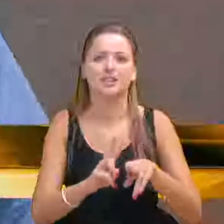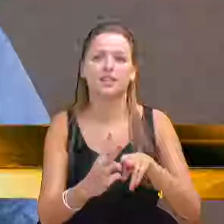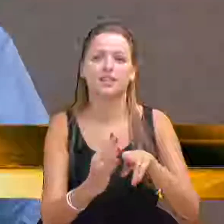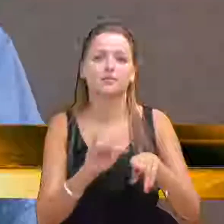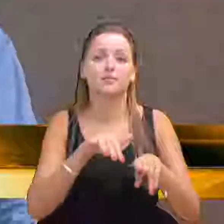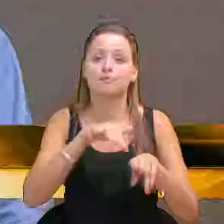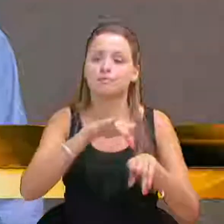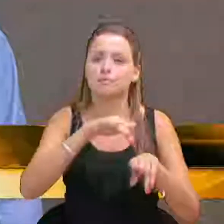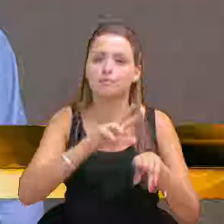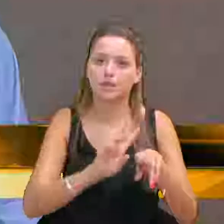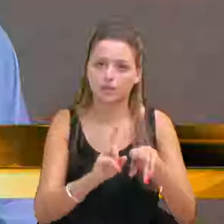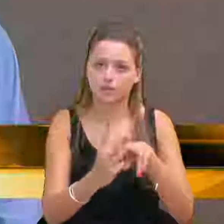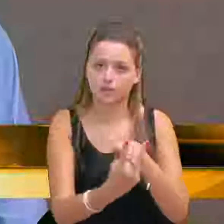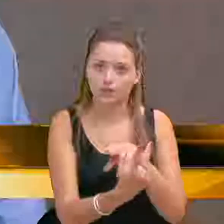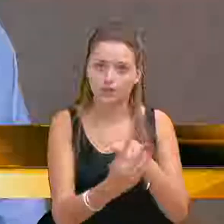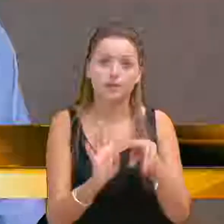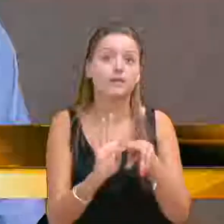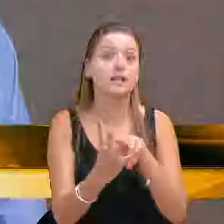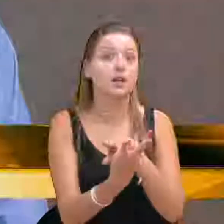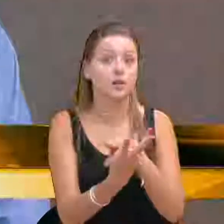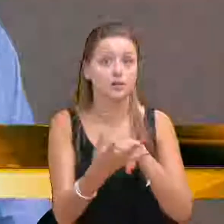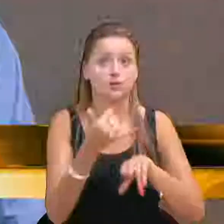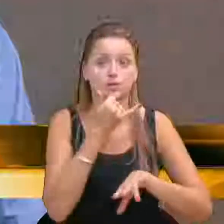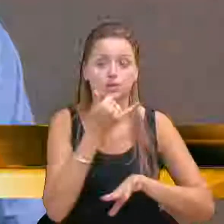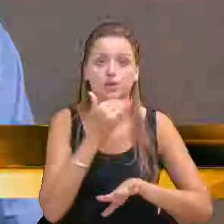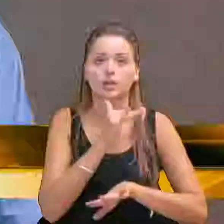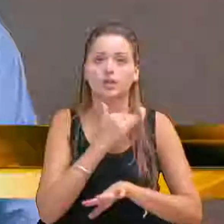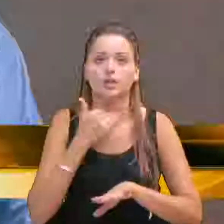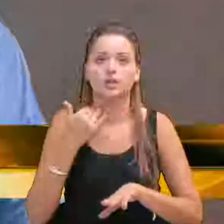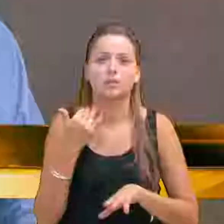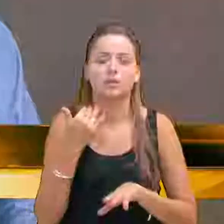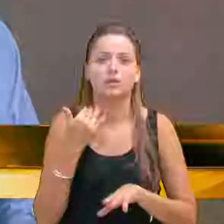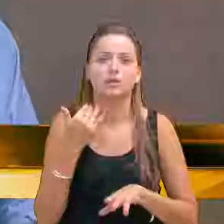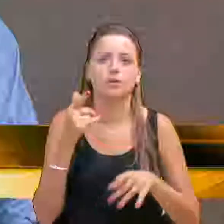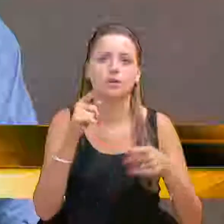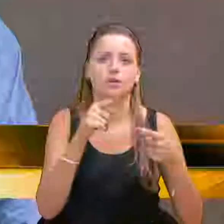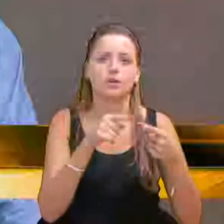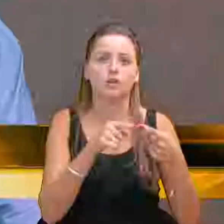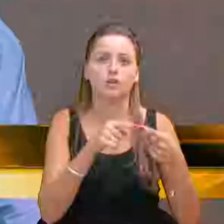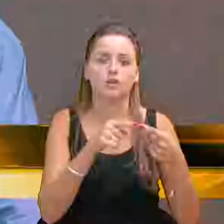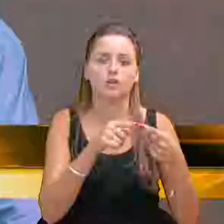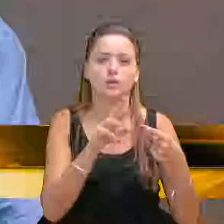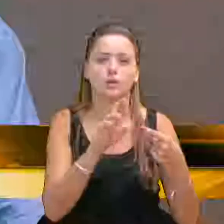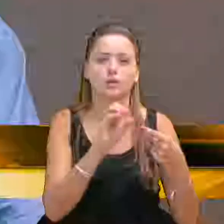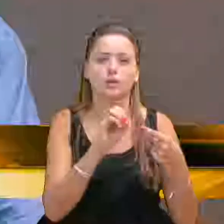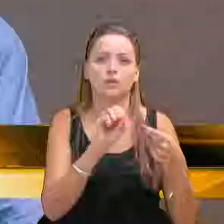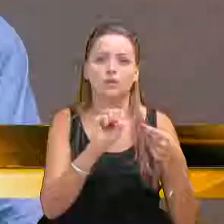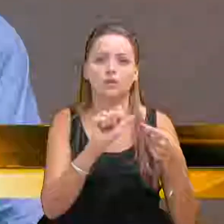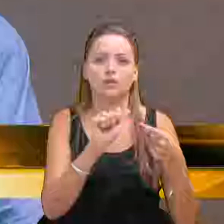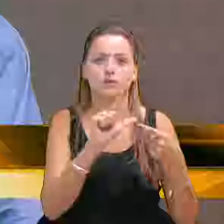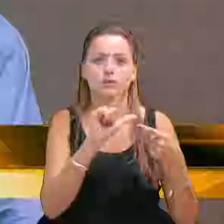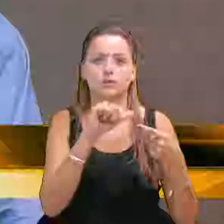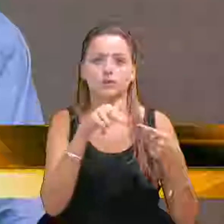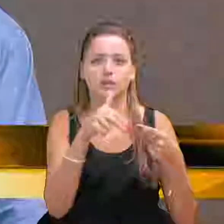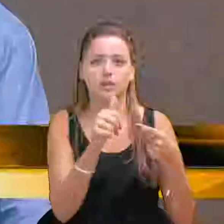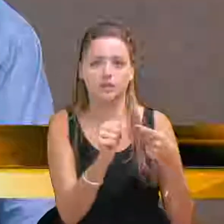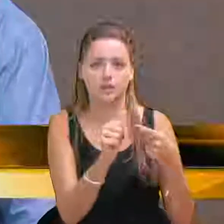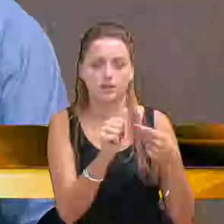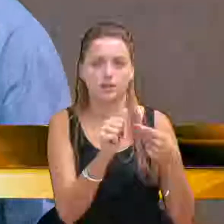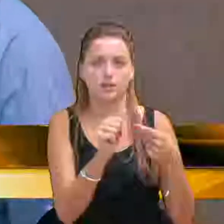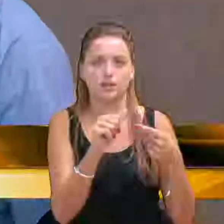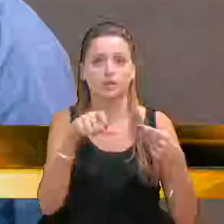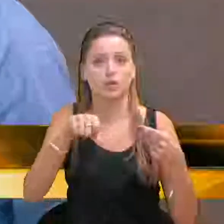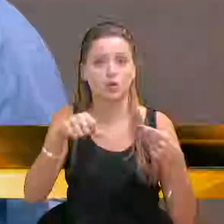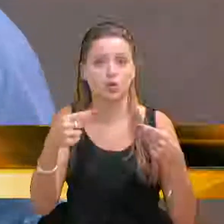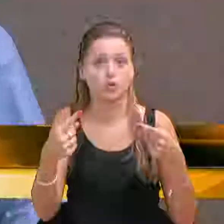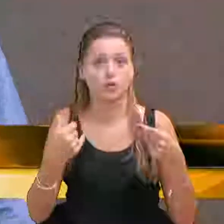E faço o registro com pesar aqui do falecimento já da dona Rosalina Vanin Dallagnol,